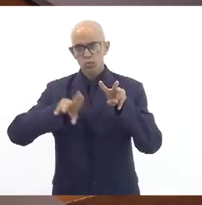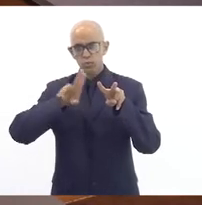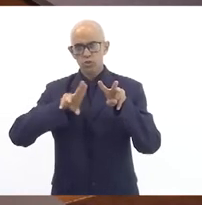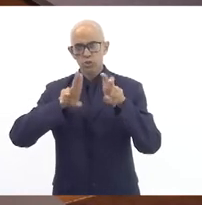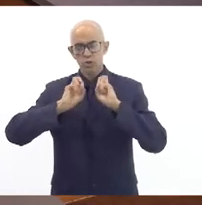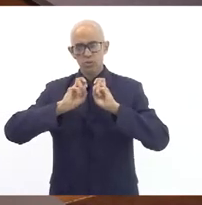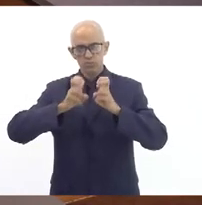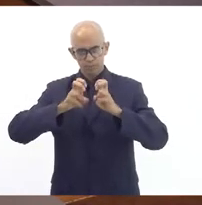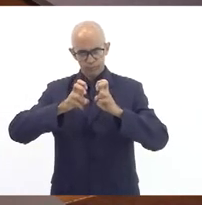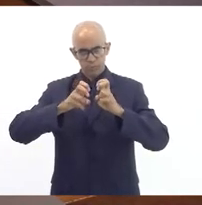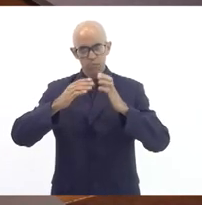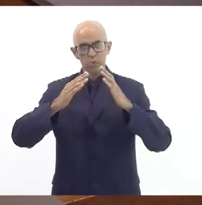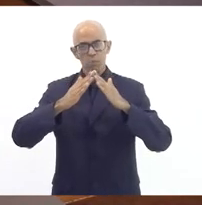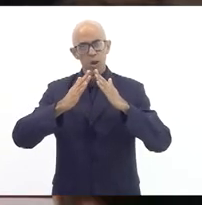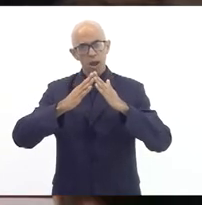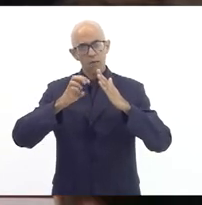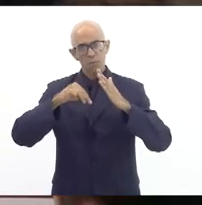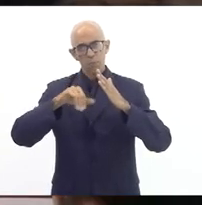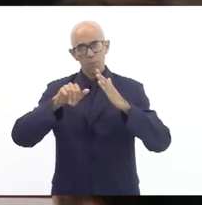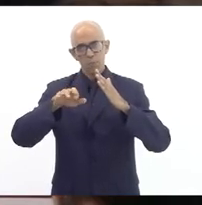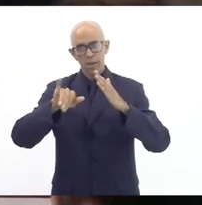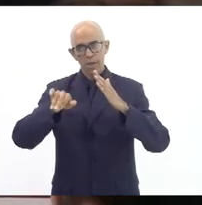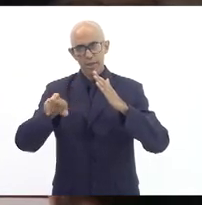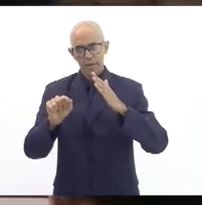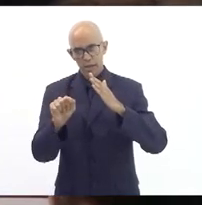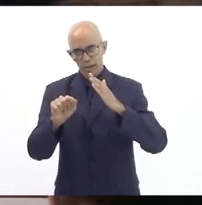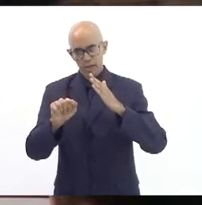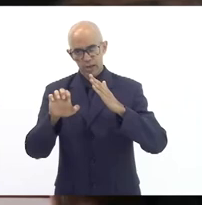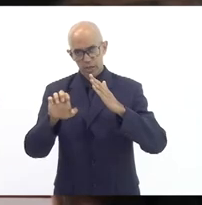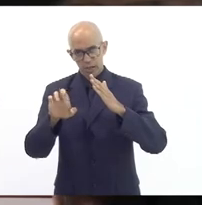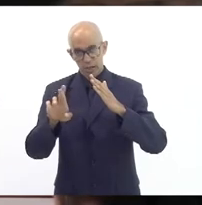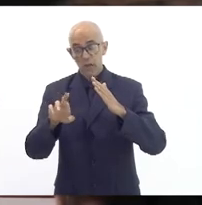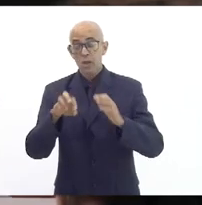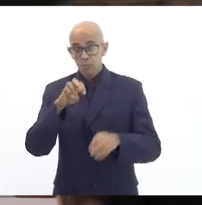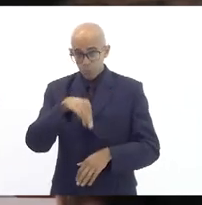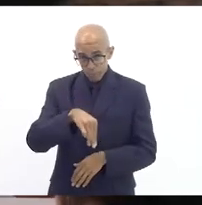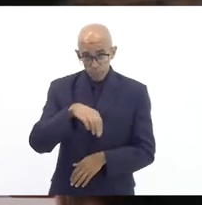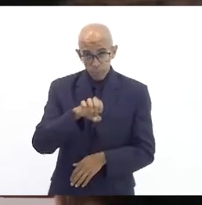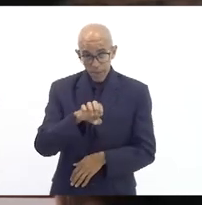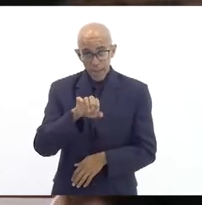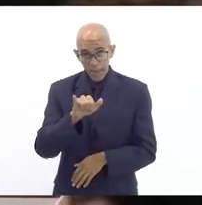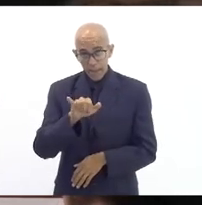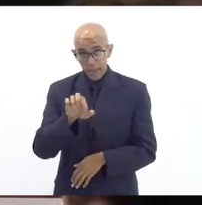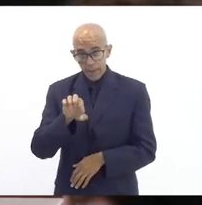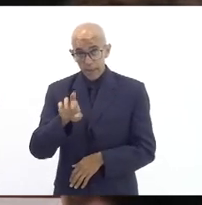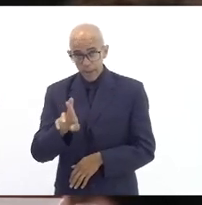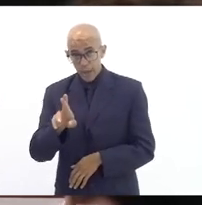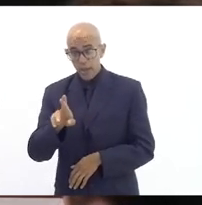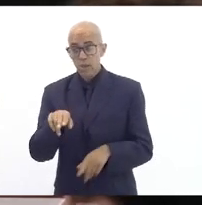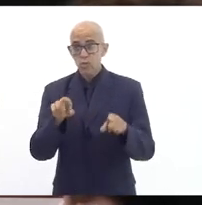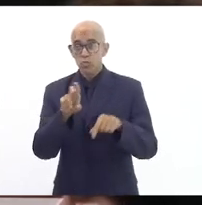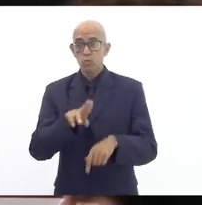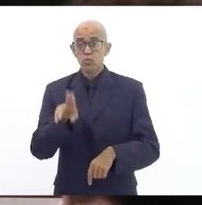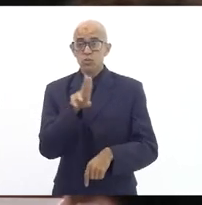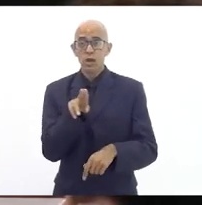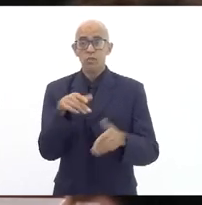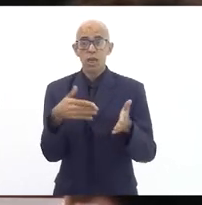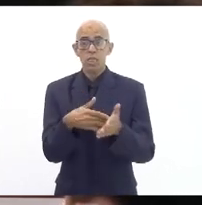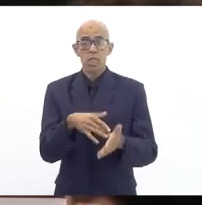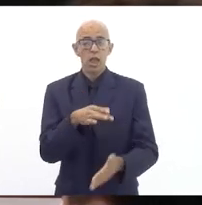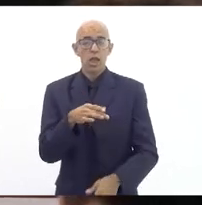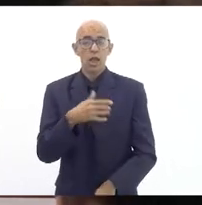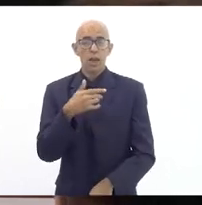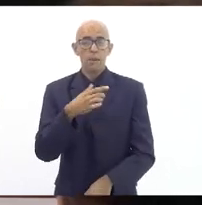morava no Meia, né? E usava até Piedade. Estudei na extinta saudosa Gama Filho.